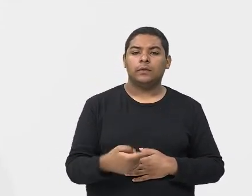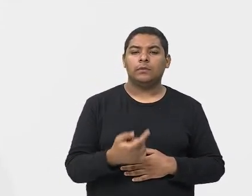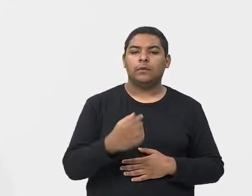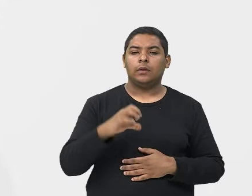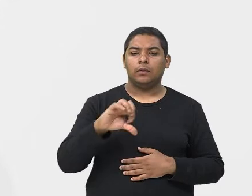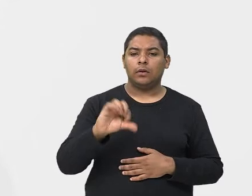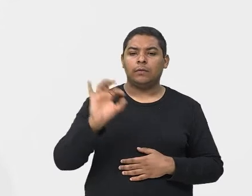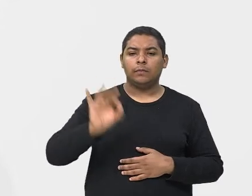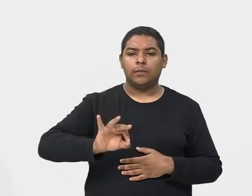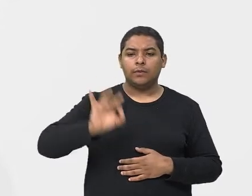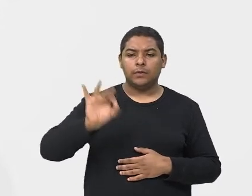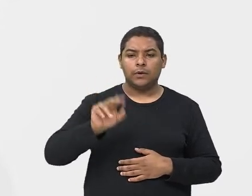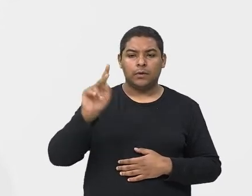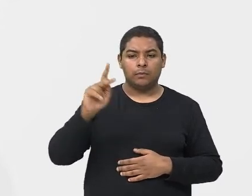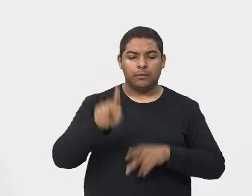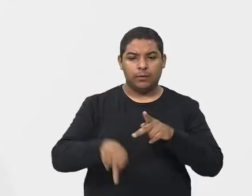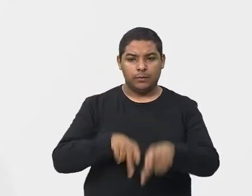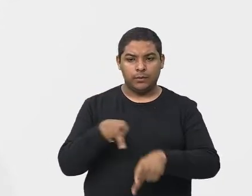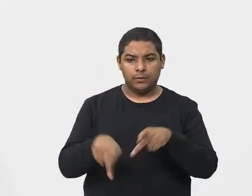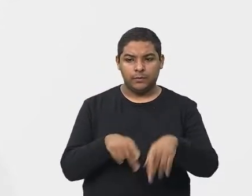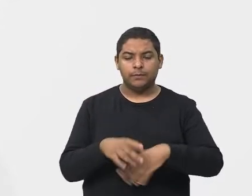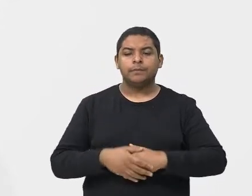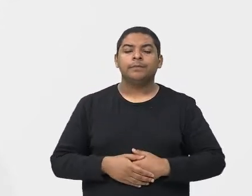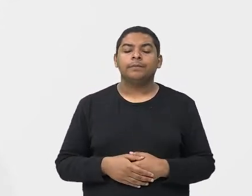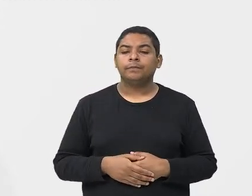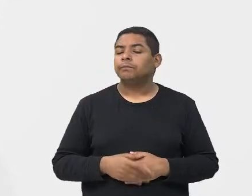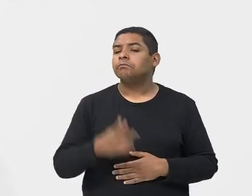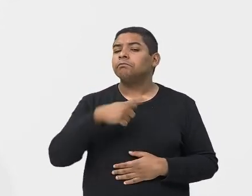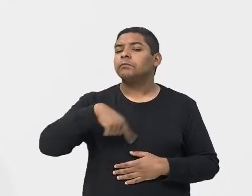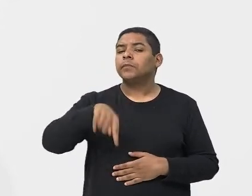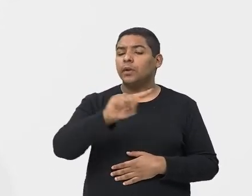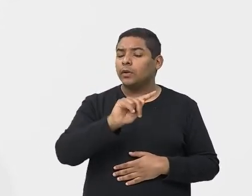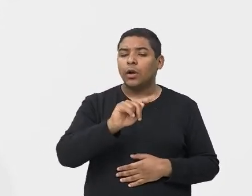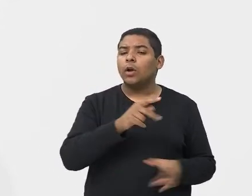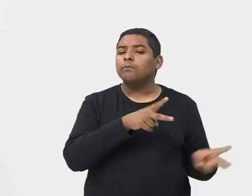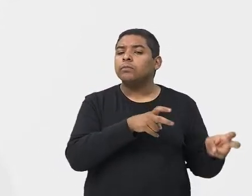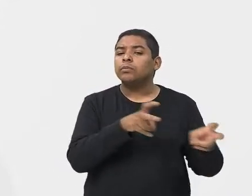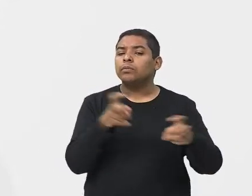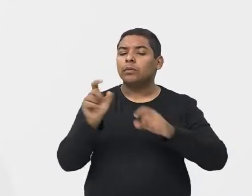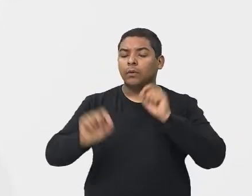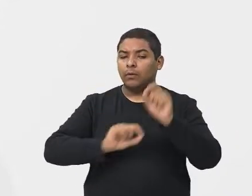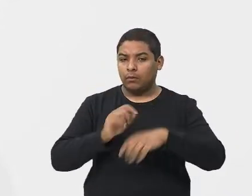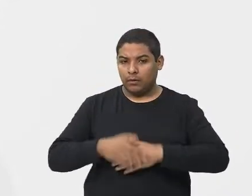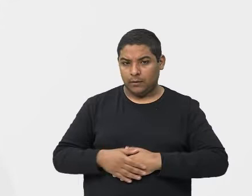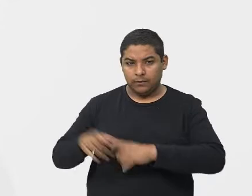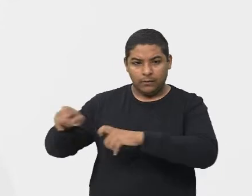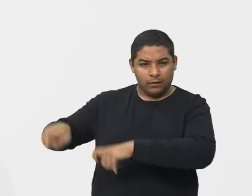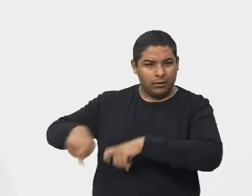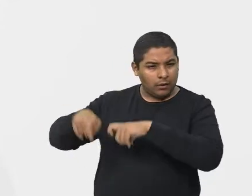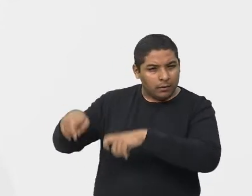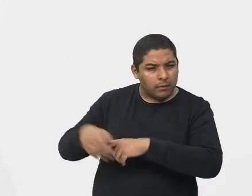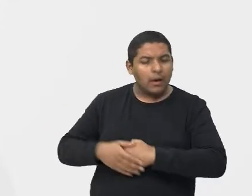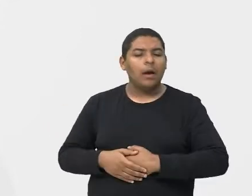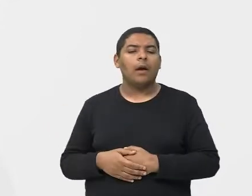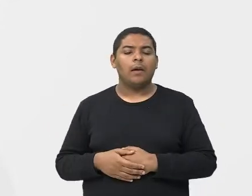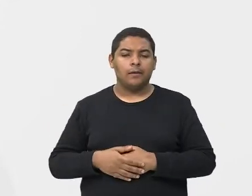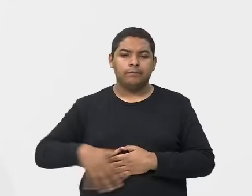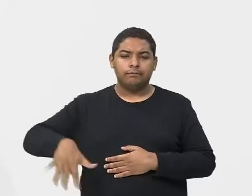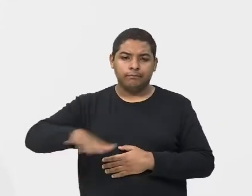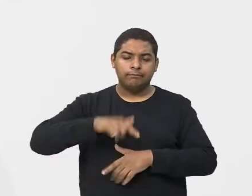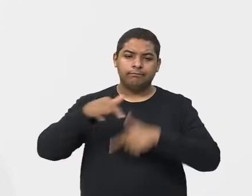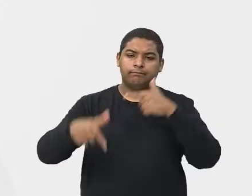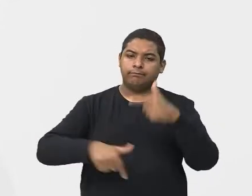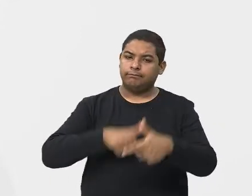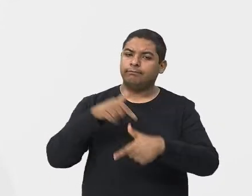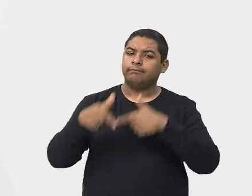3,9% da população. E o que a gente verifica, né, no cultivo aí da agricultura? A gente observa que